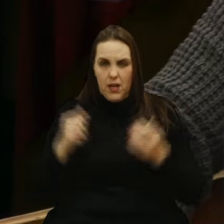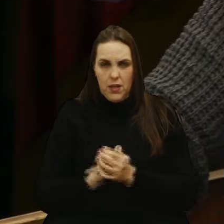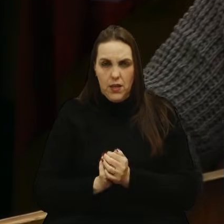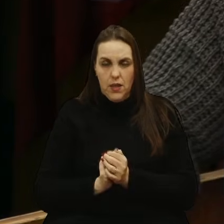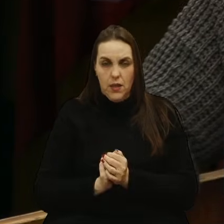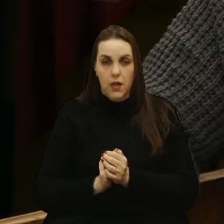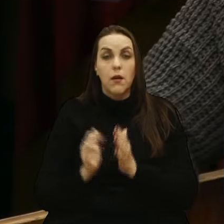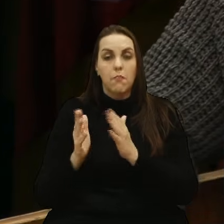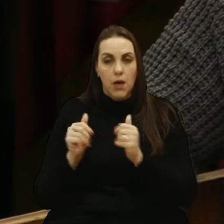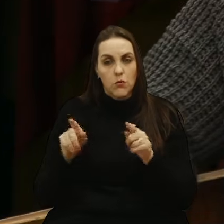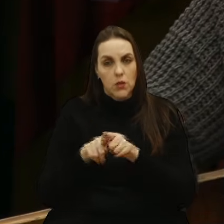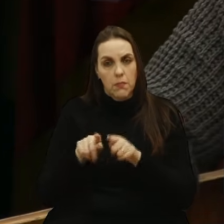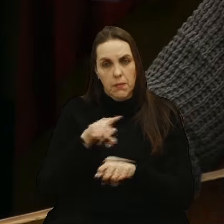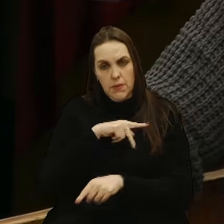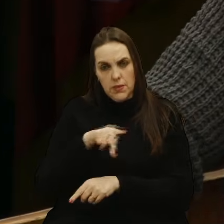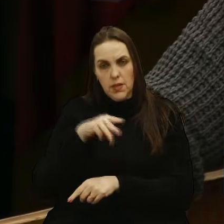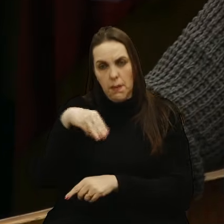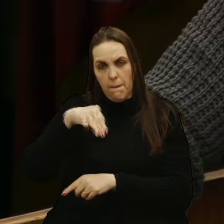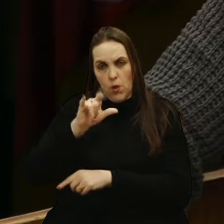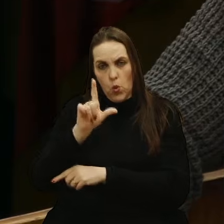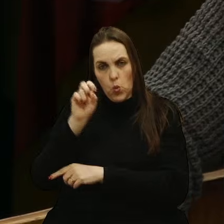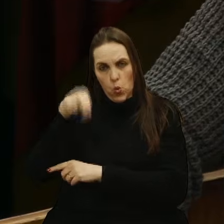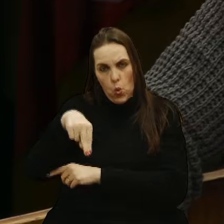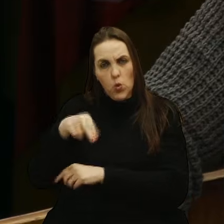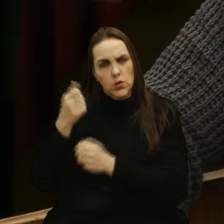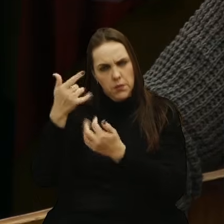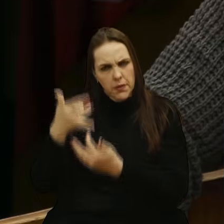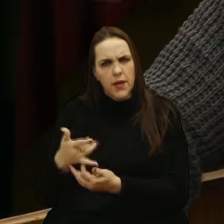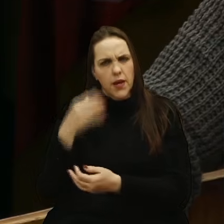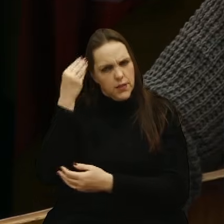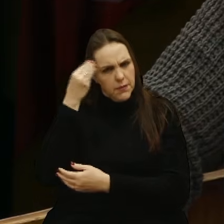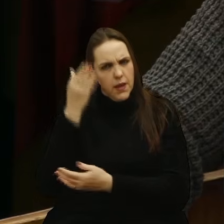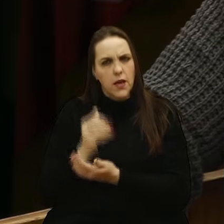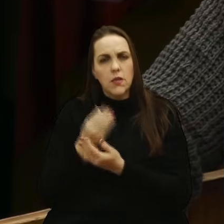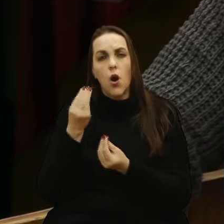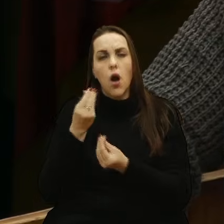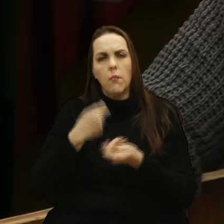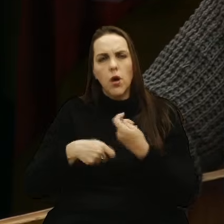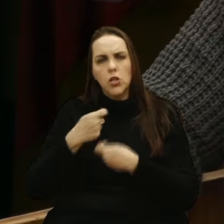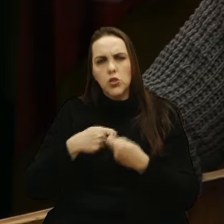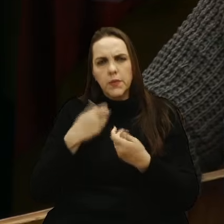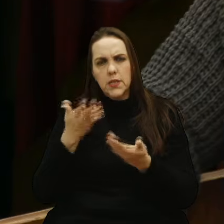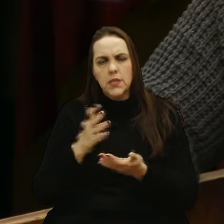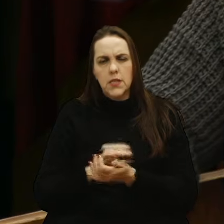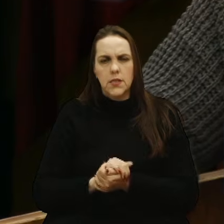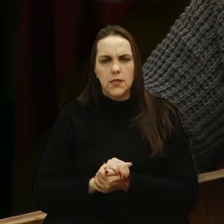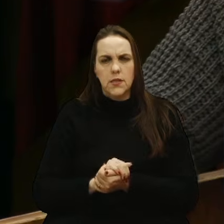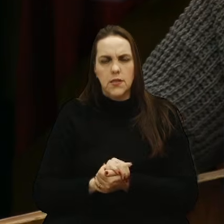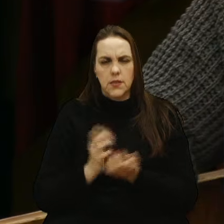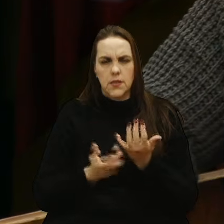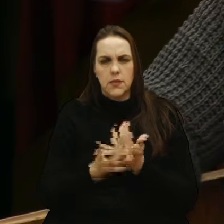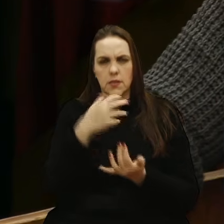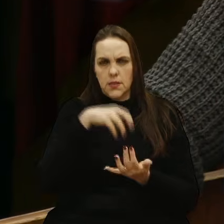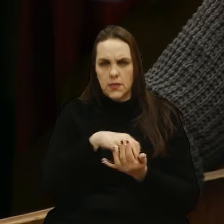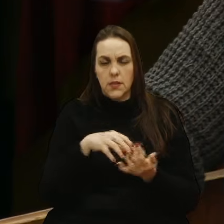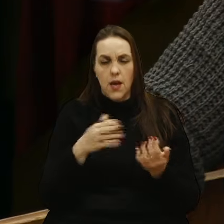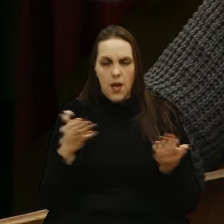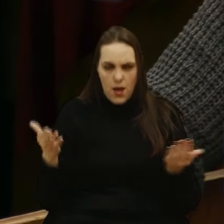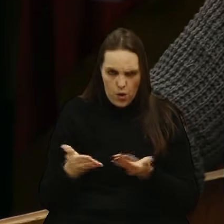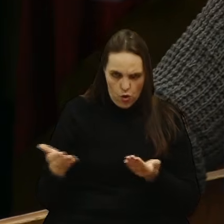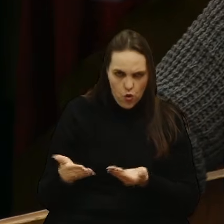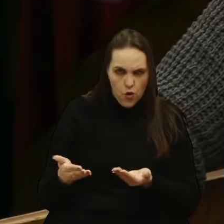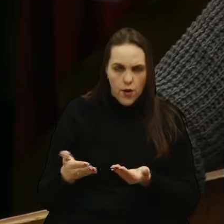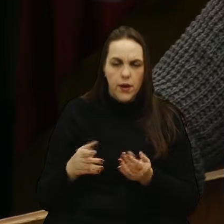Milton também que coloque essa experiência de como é pegar uma administração da Codeca, tanto agora,